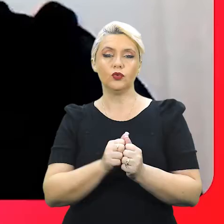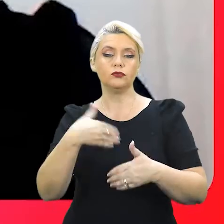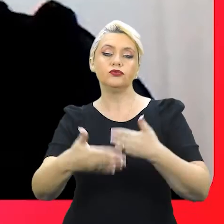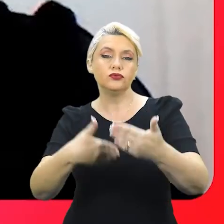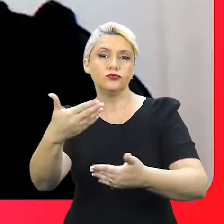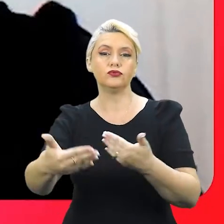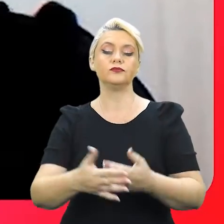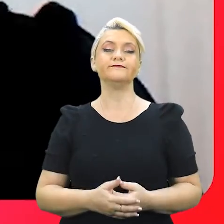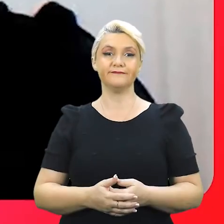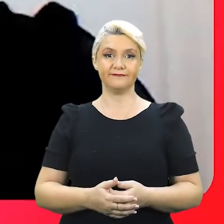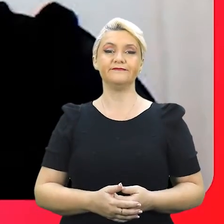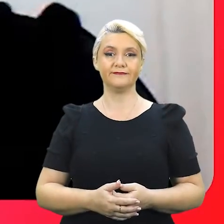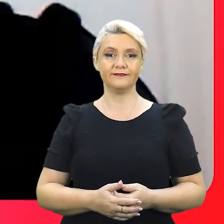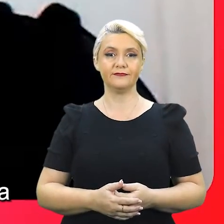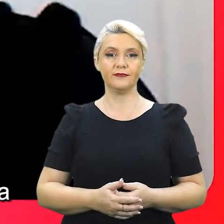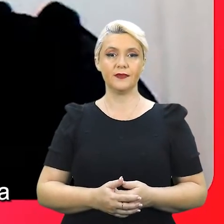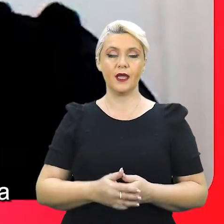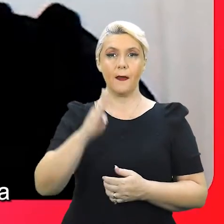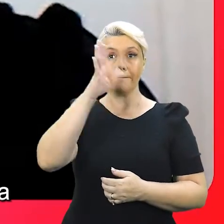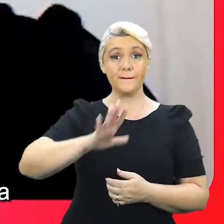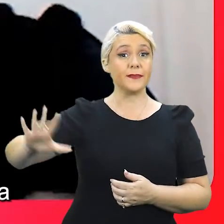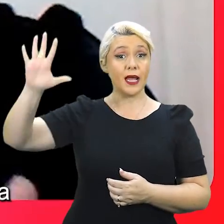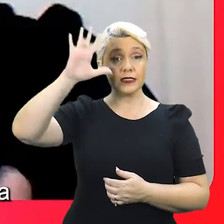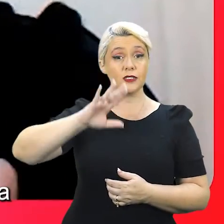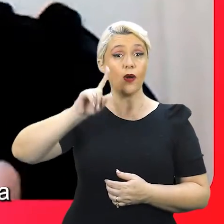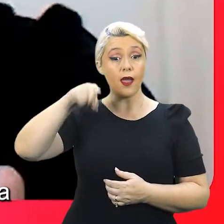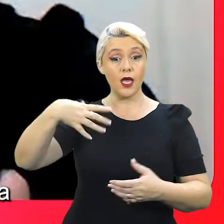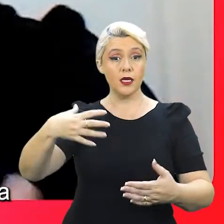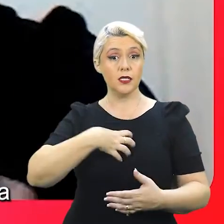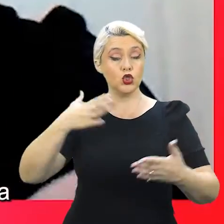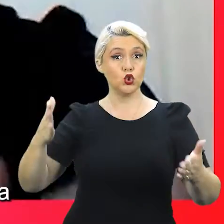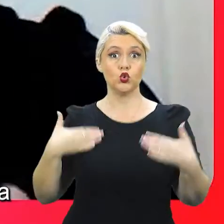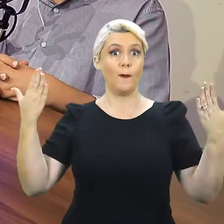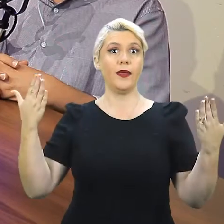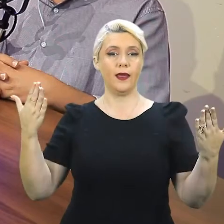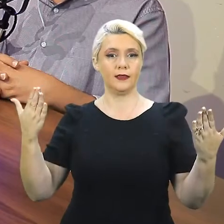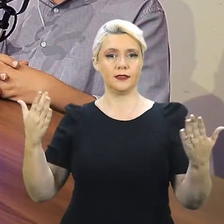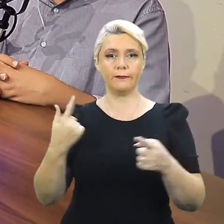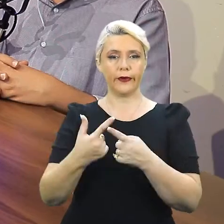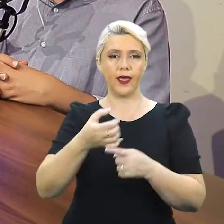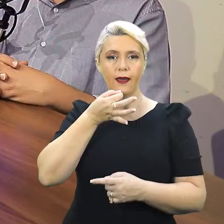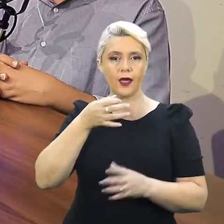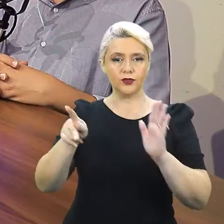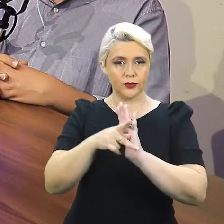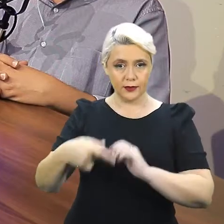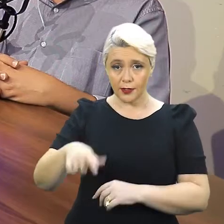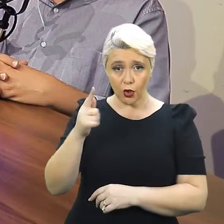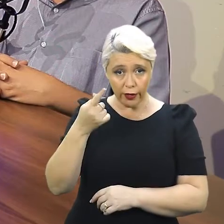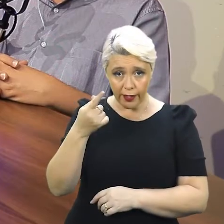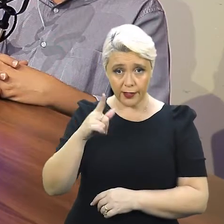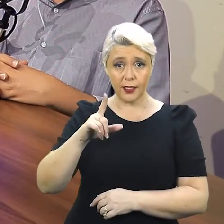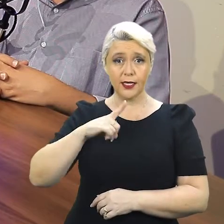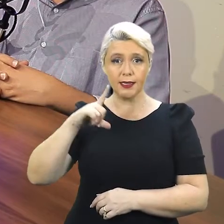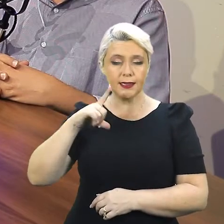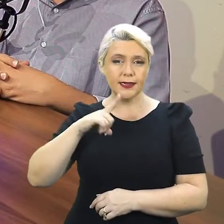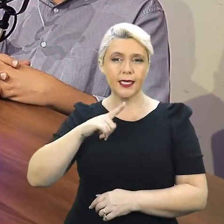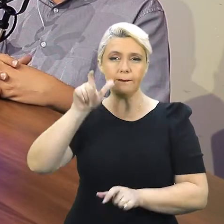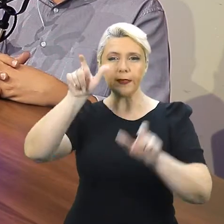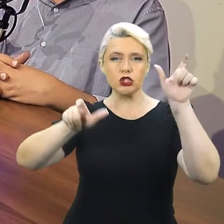foi, assim, para o Brasil, uma grande surpresa, uma rádio de Goiânia, ter Sócrates